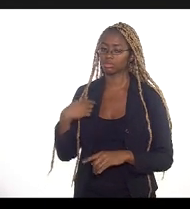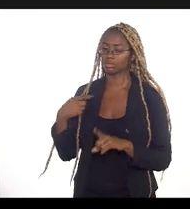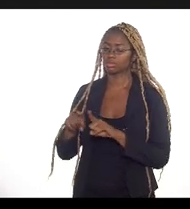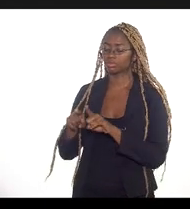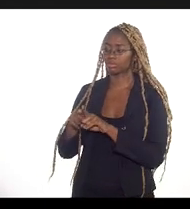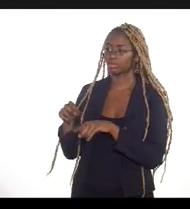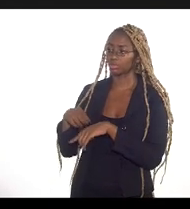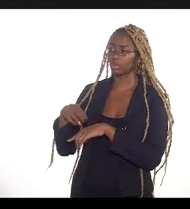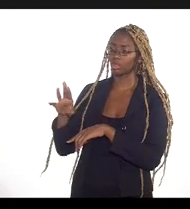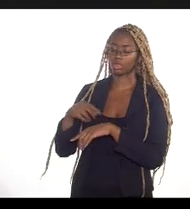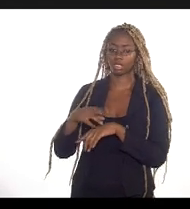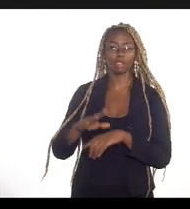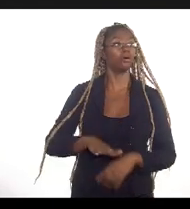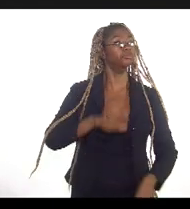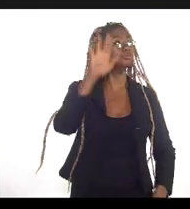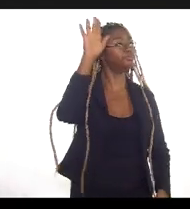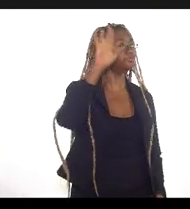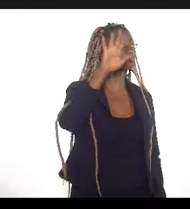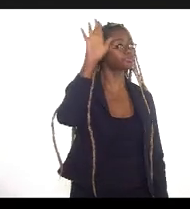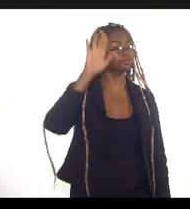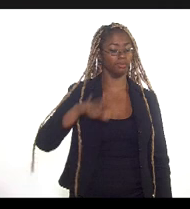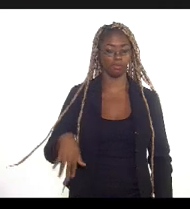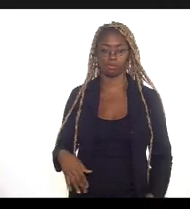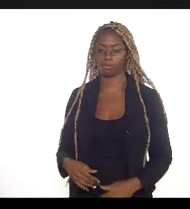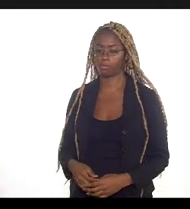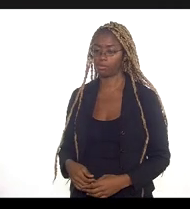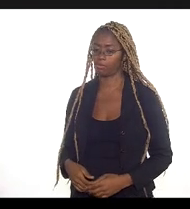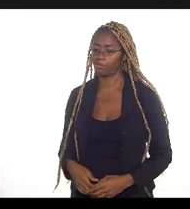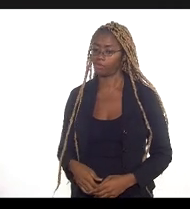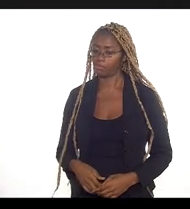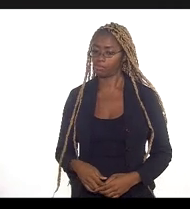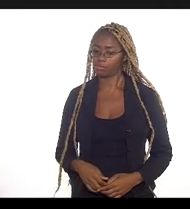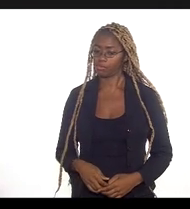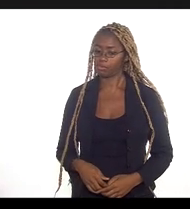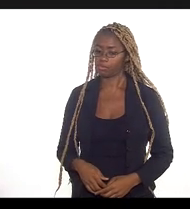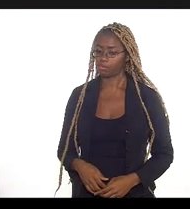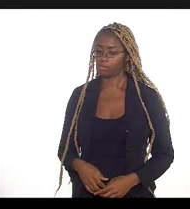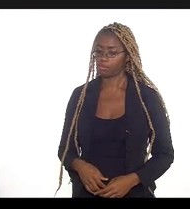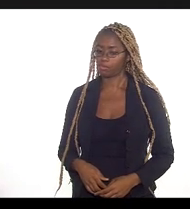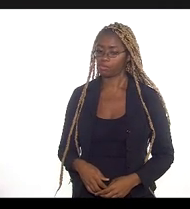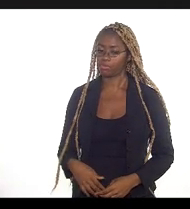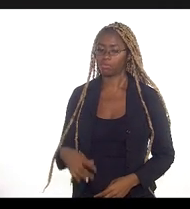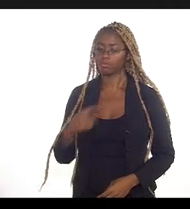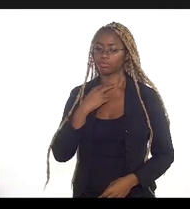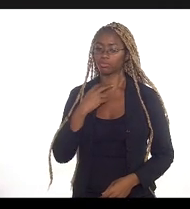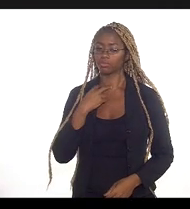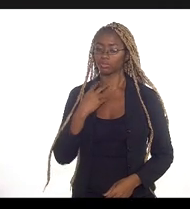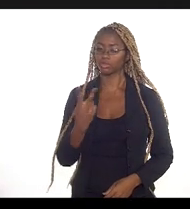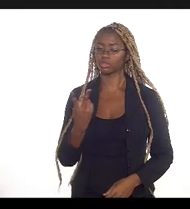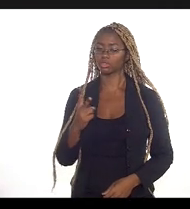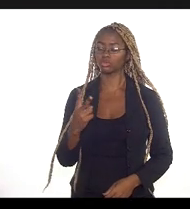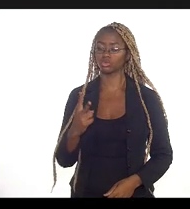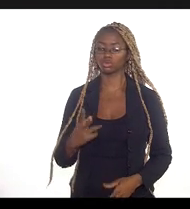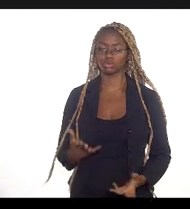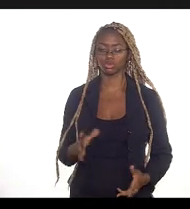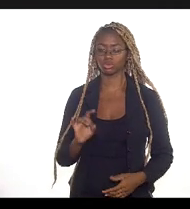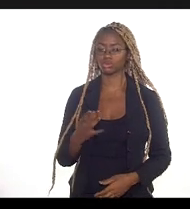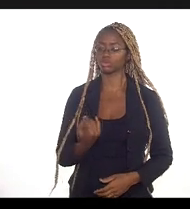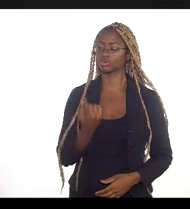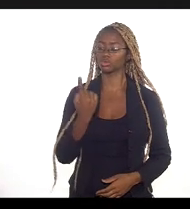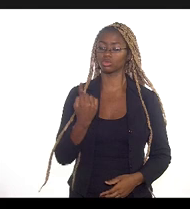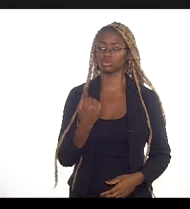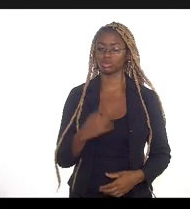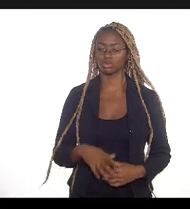presidente. Pela ordem. Só pode ser um por partido. Não pode ser dois. Se eu puder, por favor,